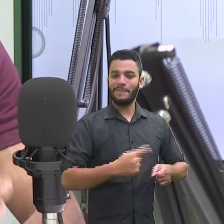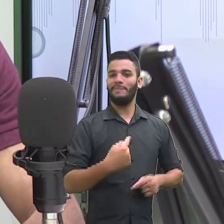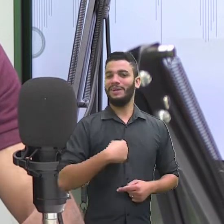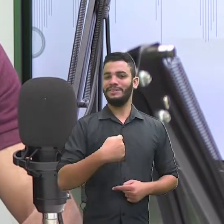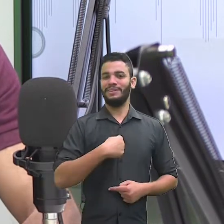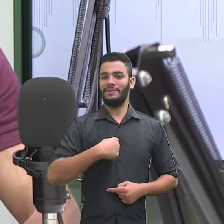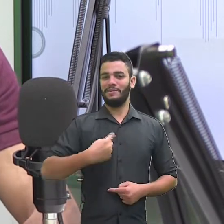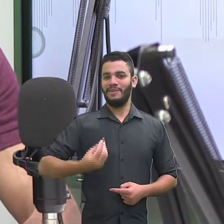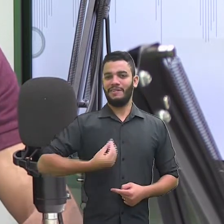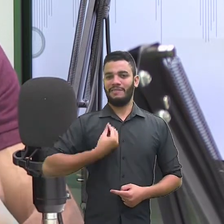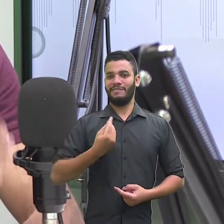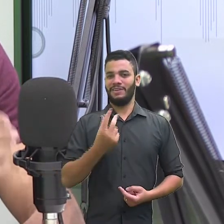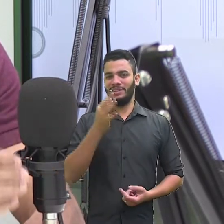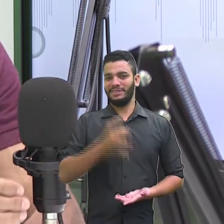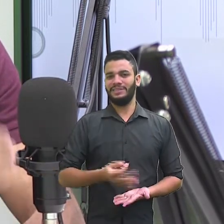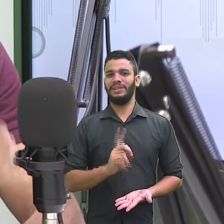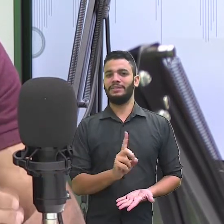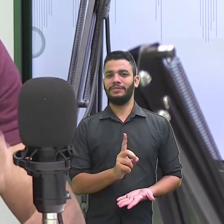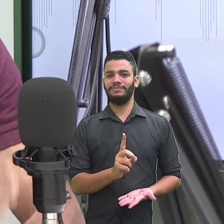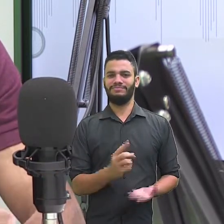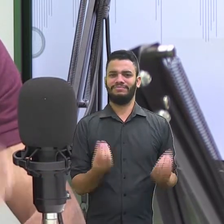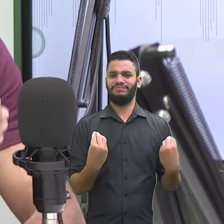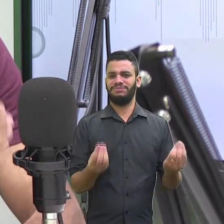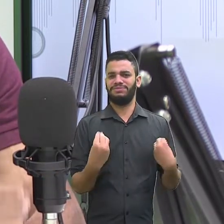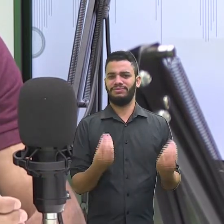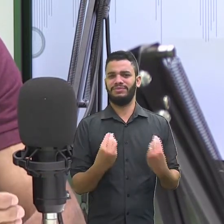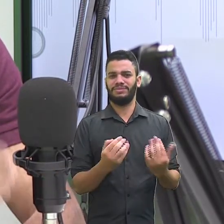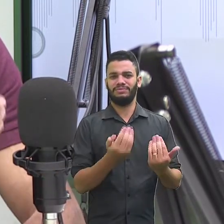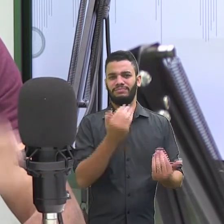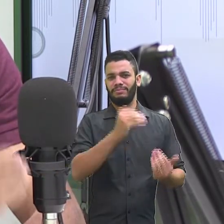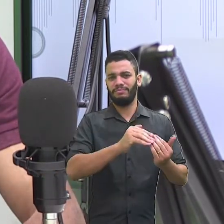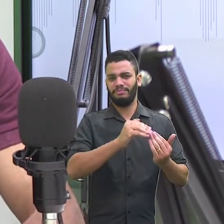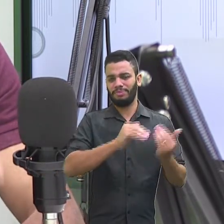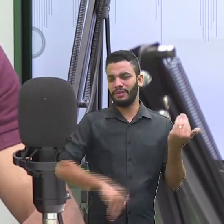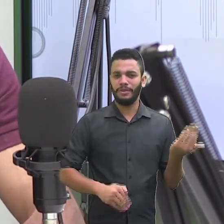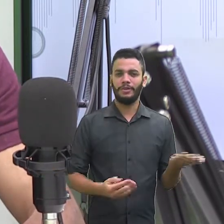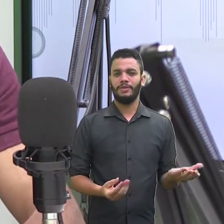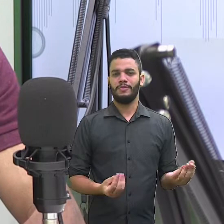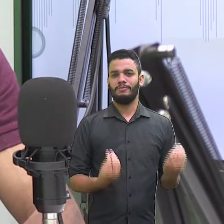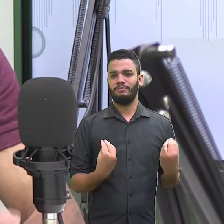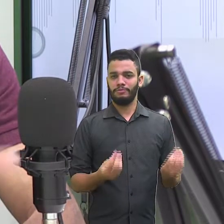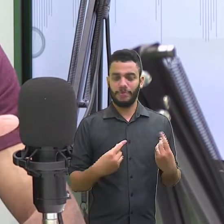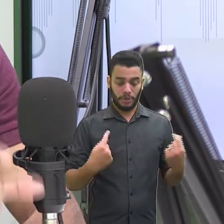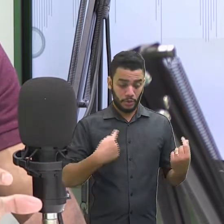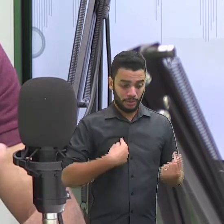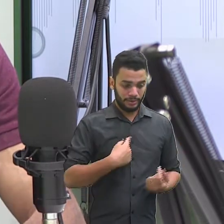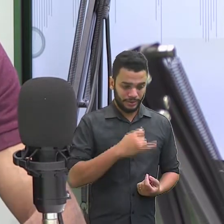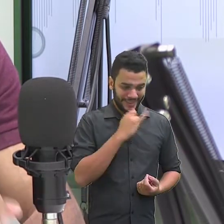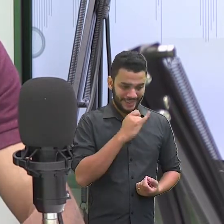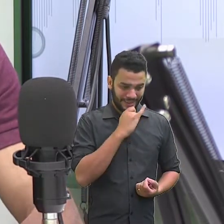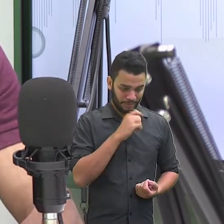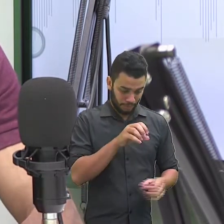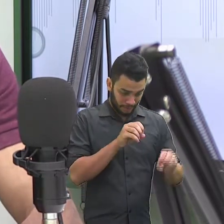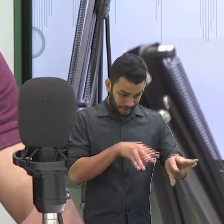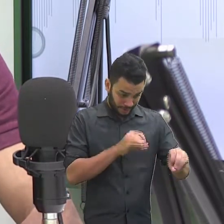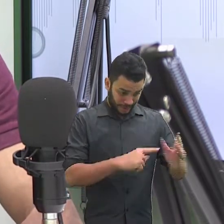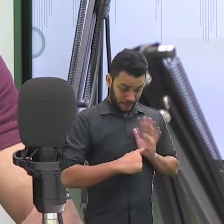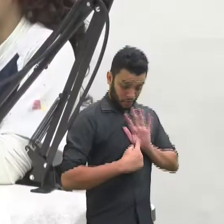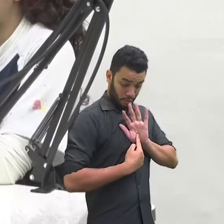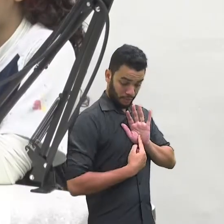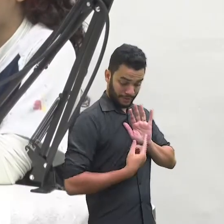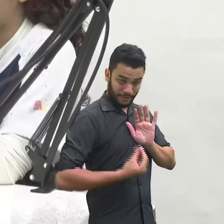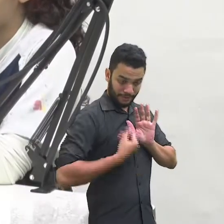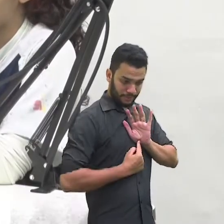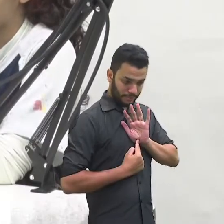que você não as cumpre. Isso é extremamente danoso para um relacionamento amoroso entre pais e filhos.